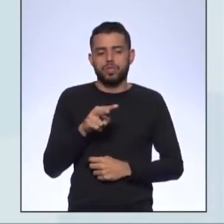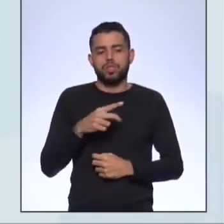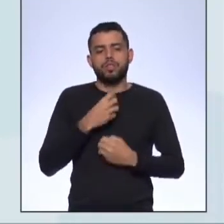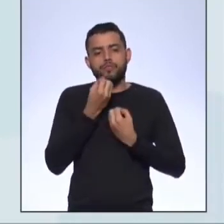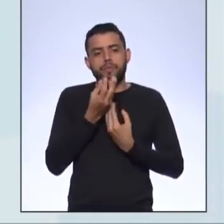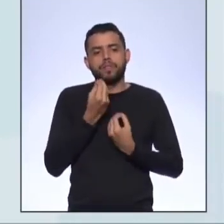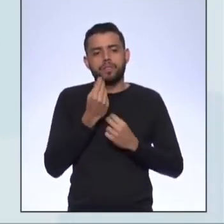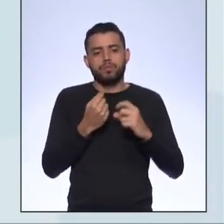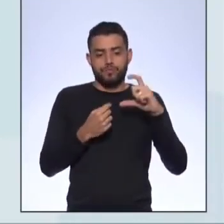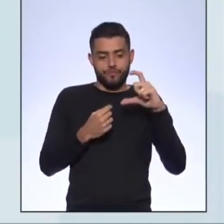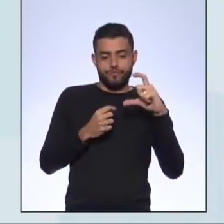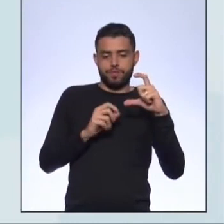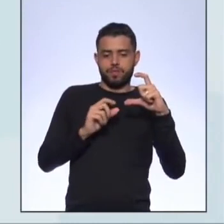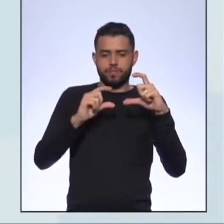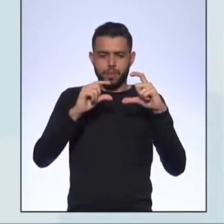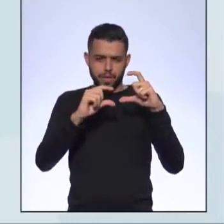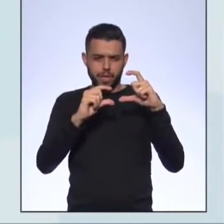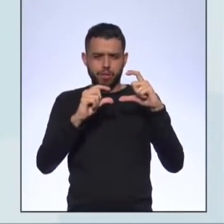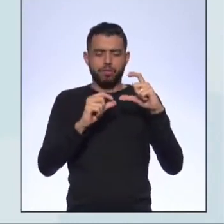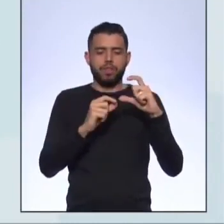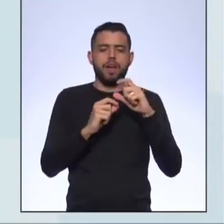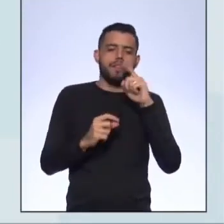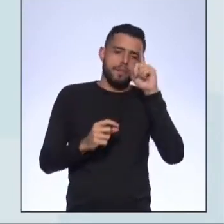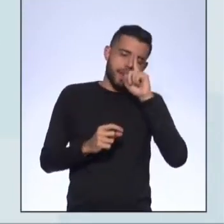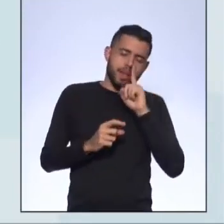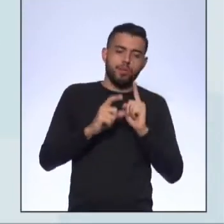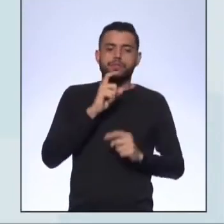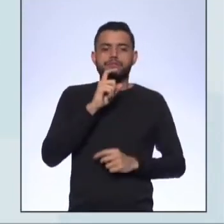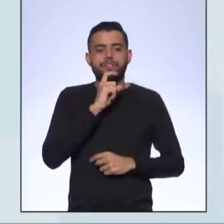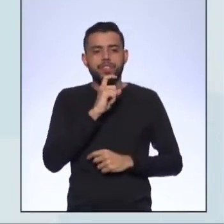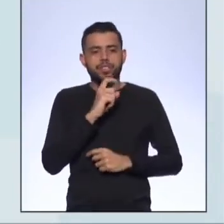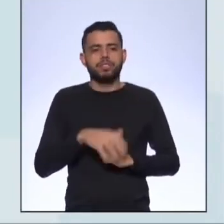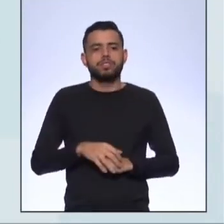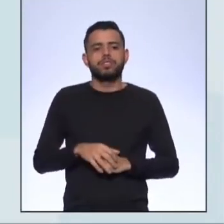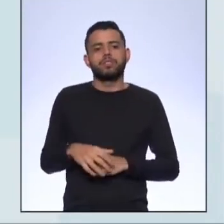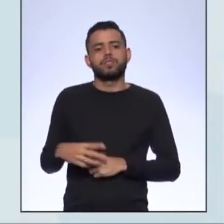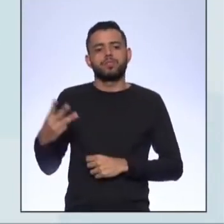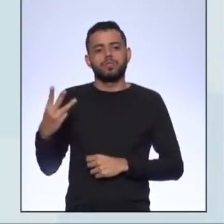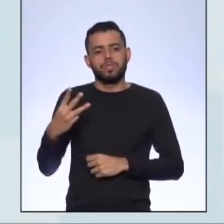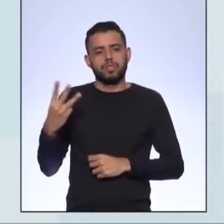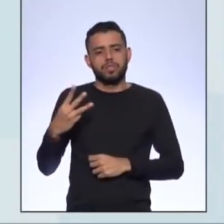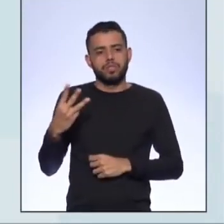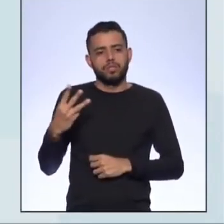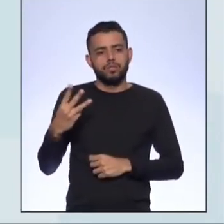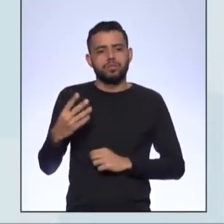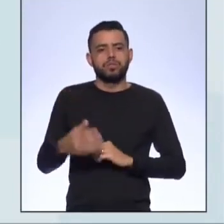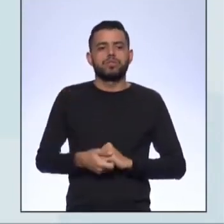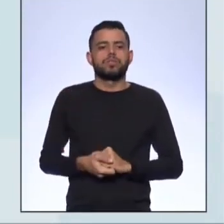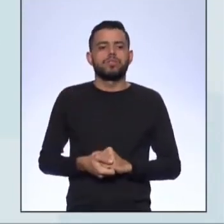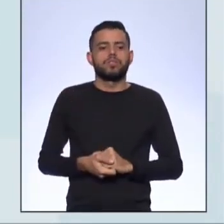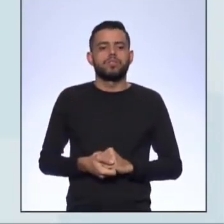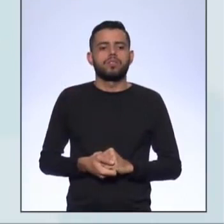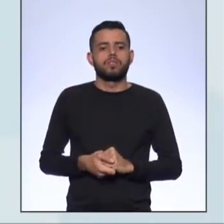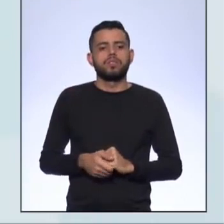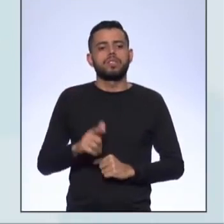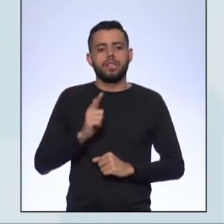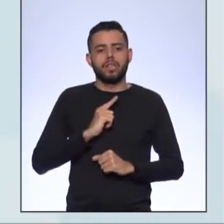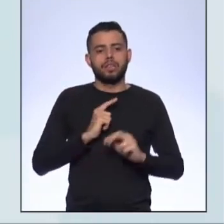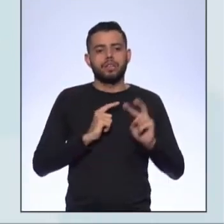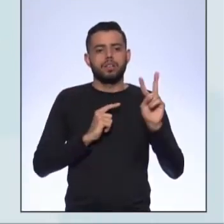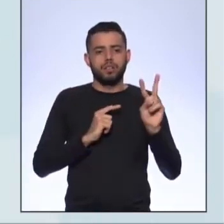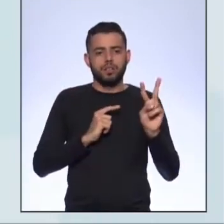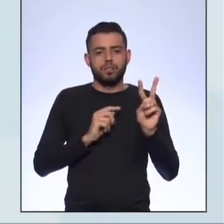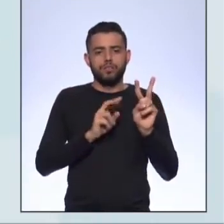tanto para amarelo quanto para verde, tá? E aí a gente tem um terceiro caso, onde a gente tem um indivíduo